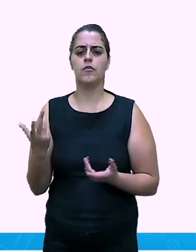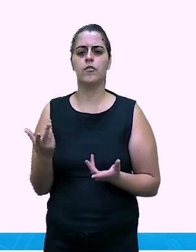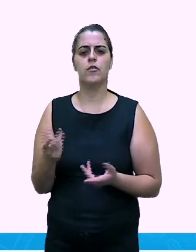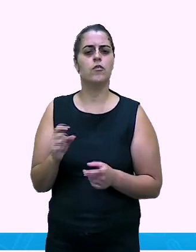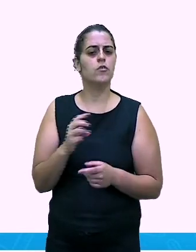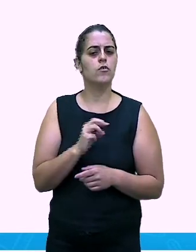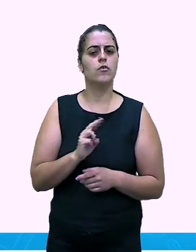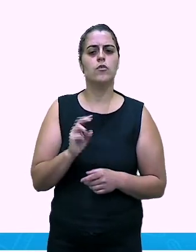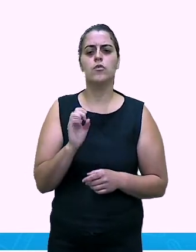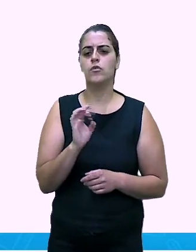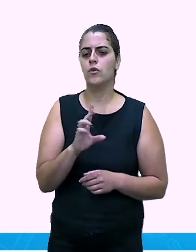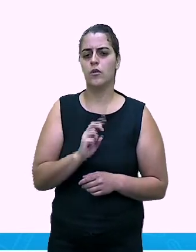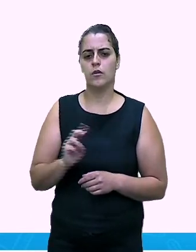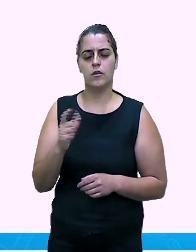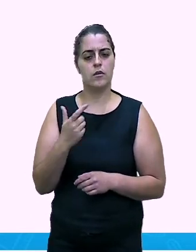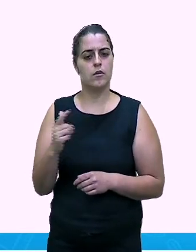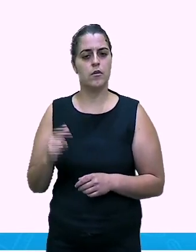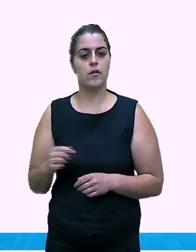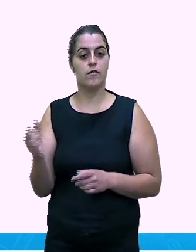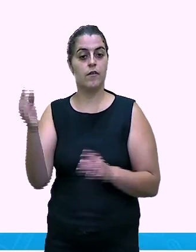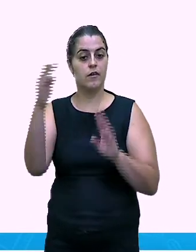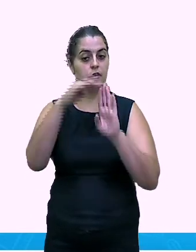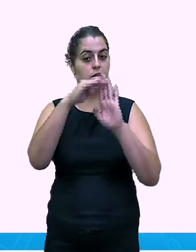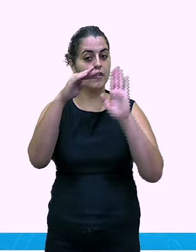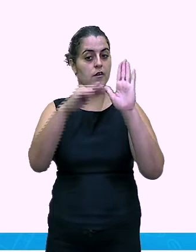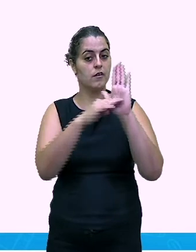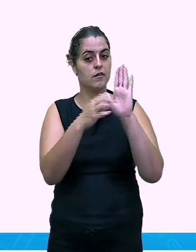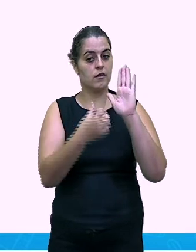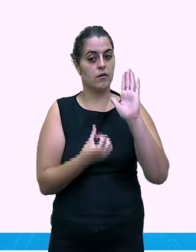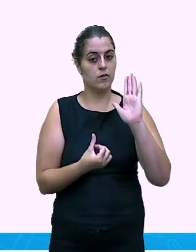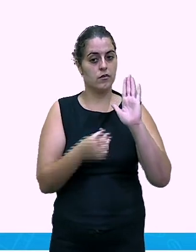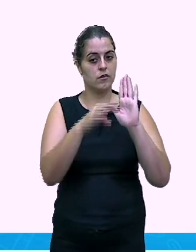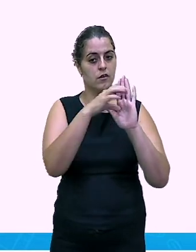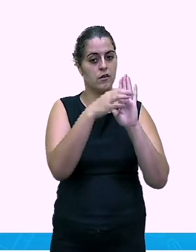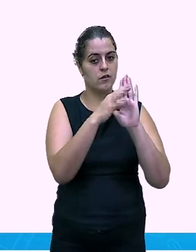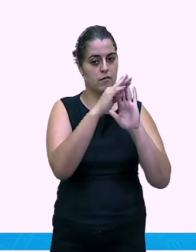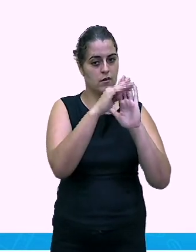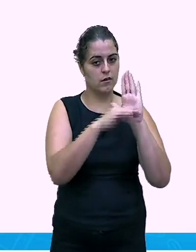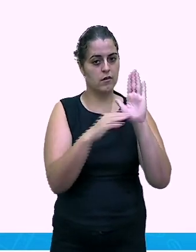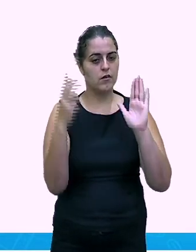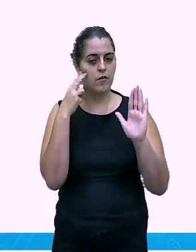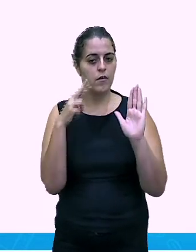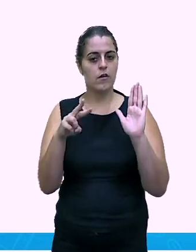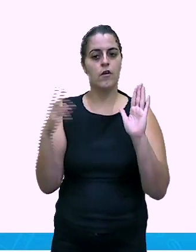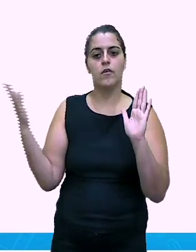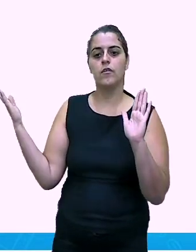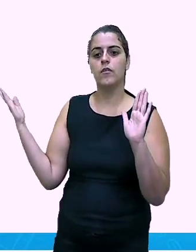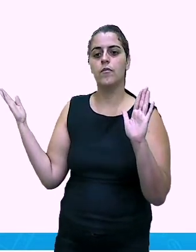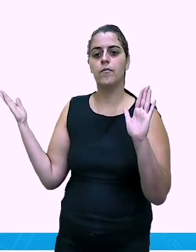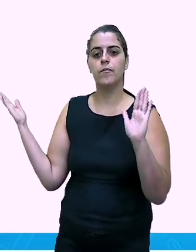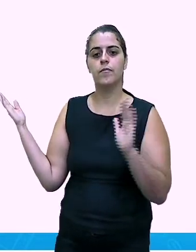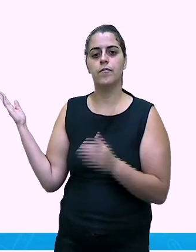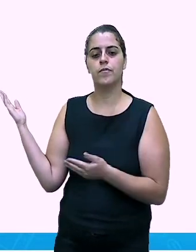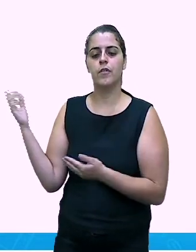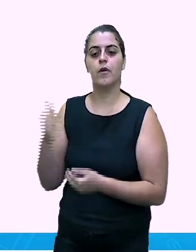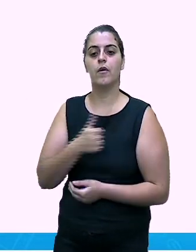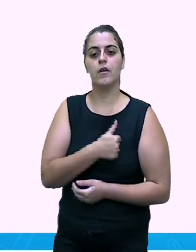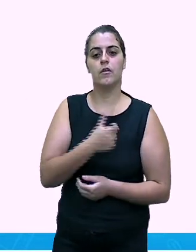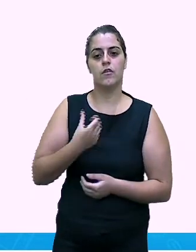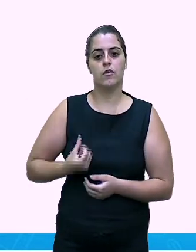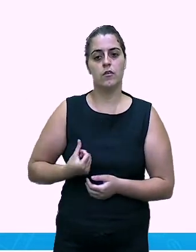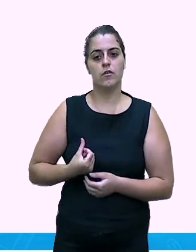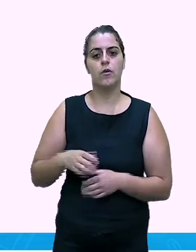ele sozinho, porque agora ele vai, ó, descer. Então, a gente vai analisar agora